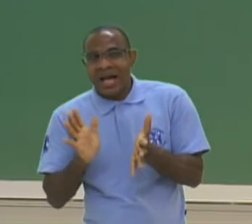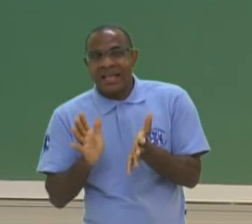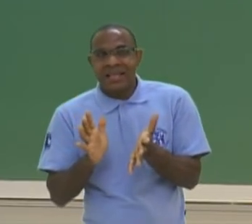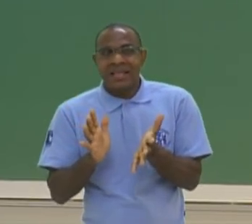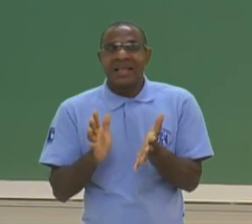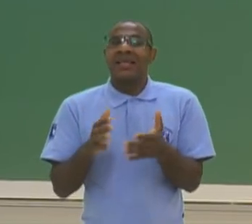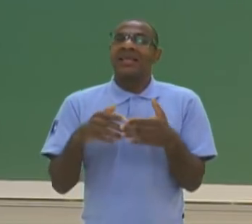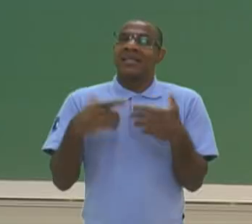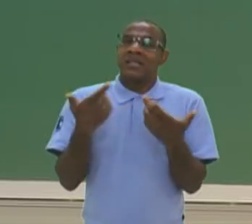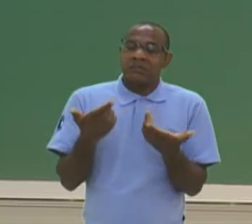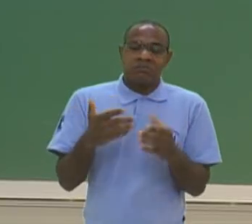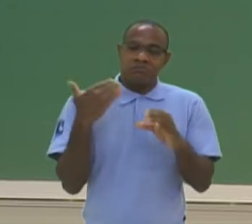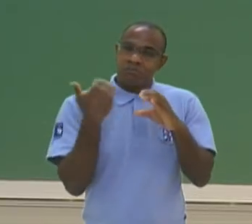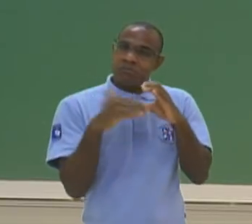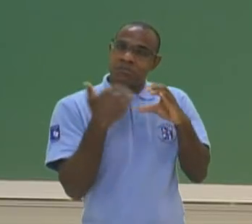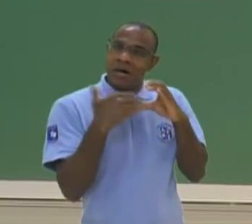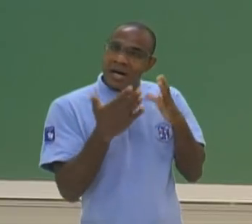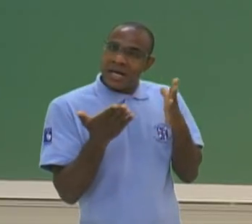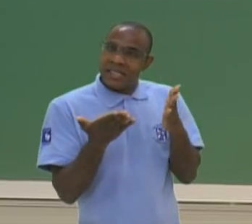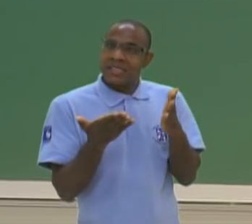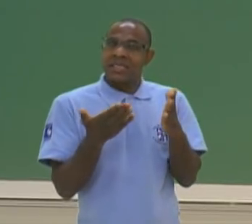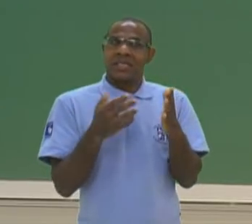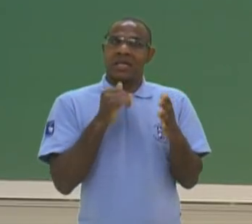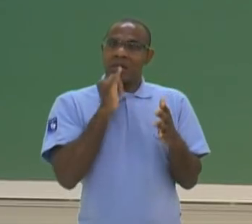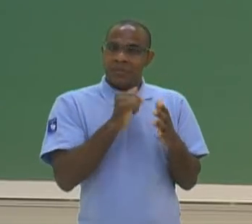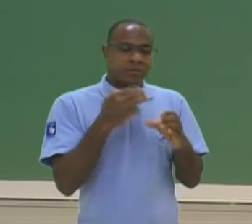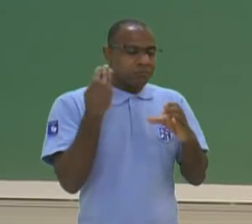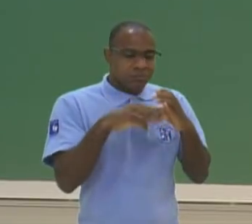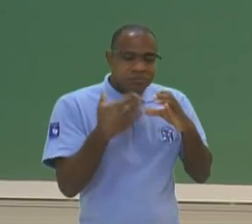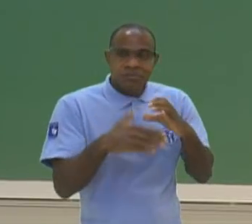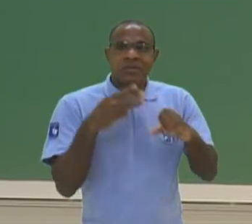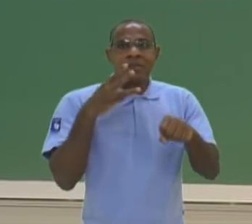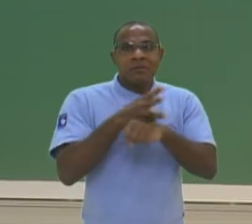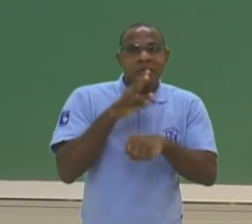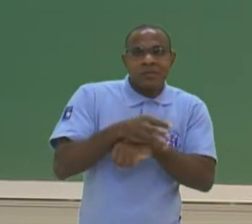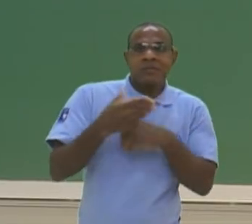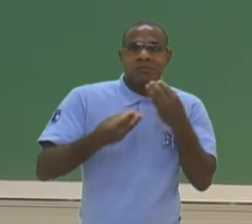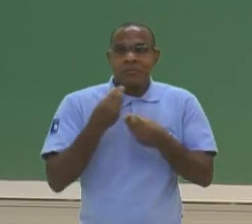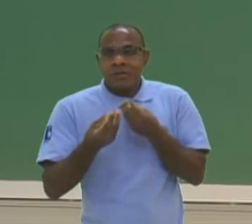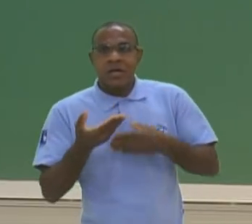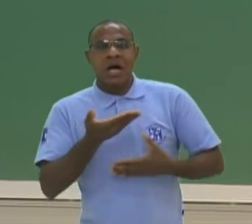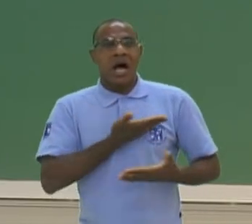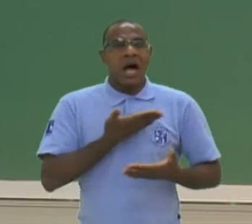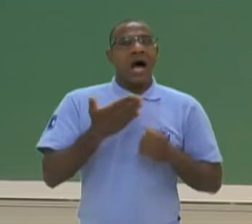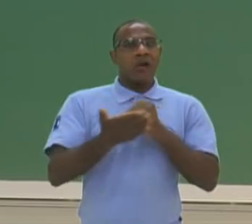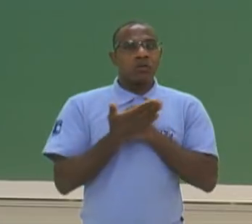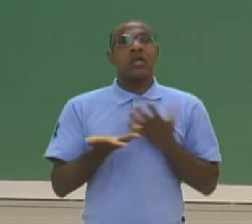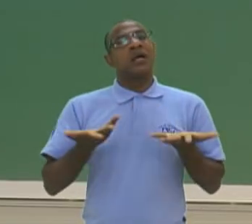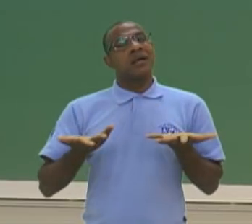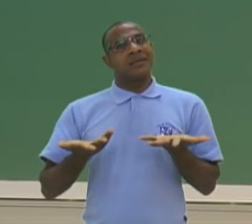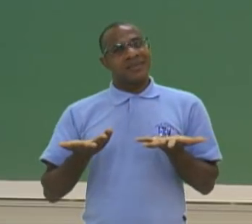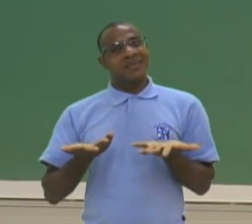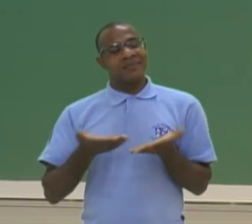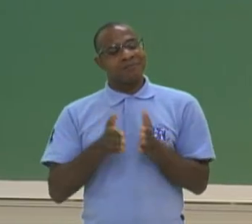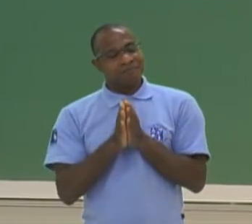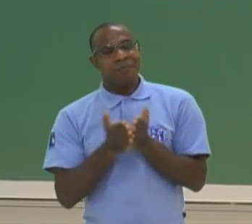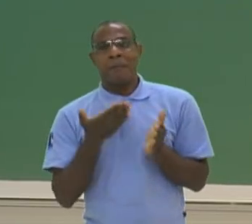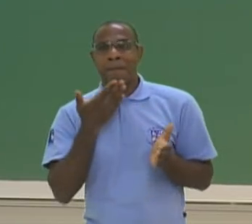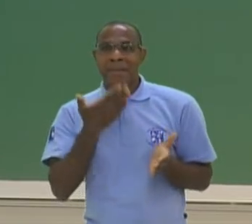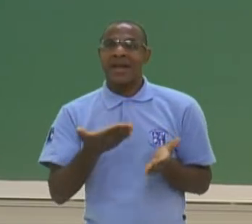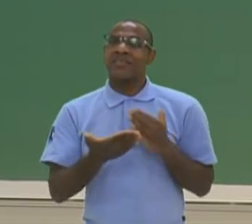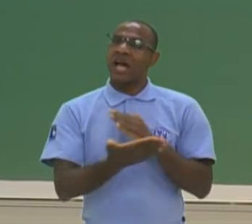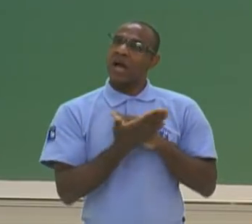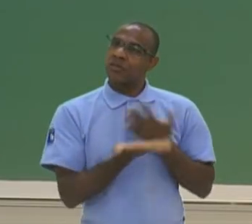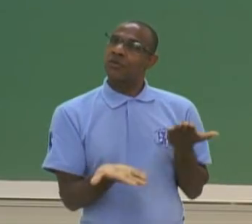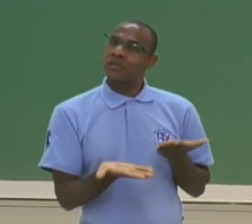para o seu professor no mural, manda um WhatsApp para o seu colega e fala assim, meu Deus, me ajuda. Mas use os recursos que você tem. Aproveite todas